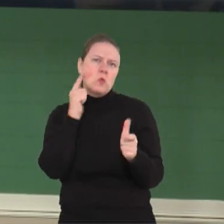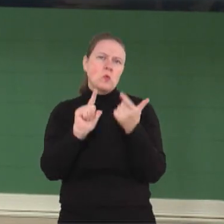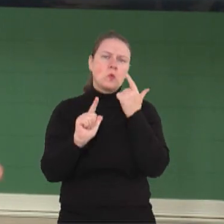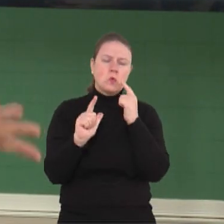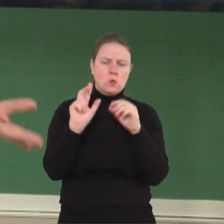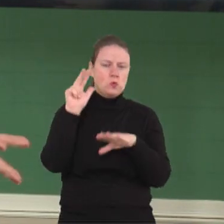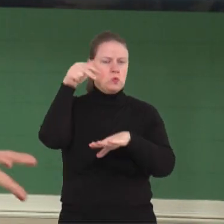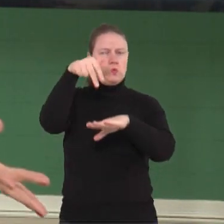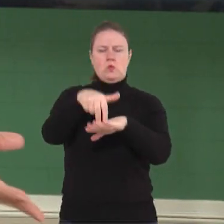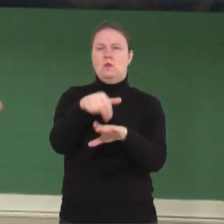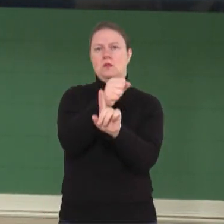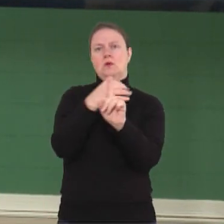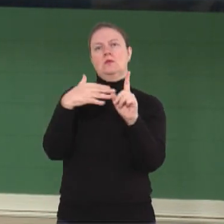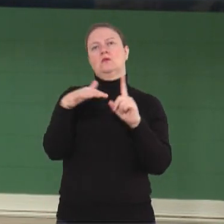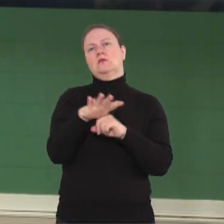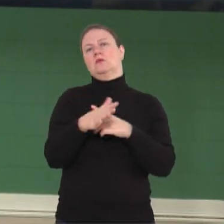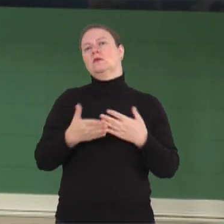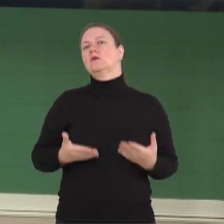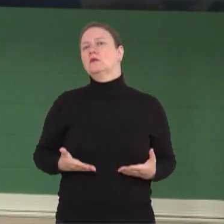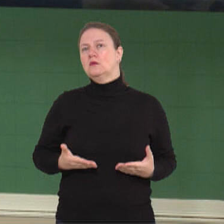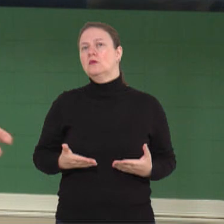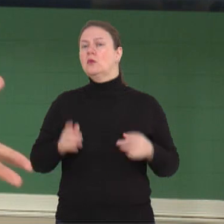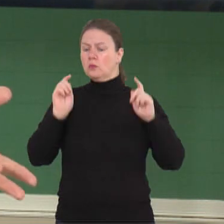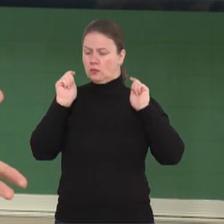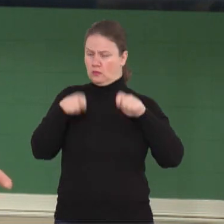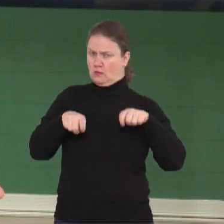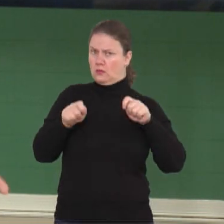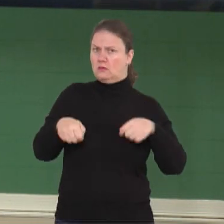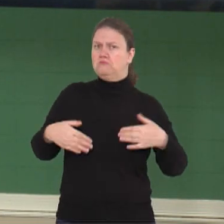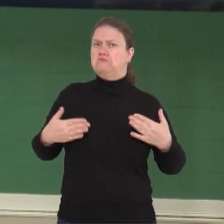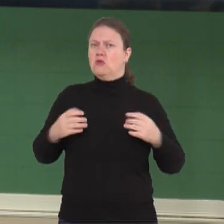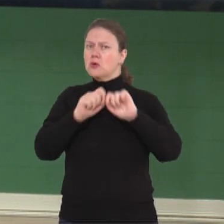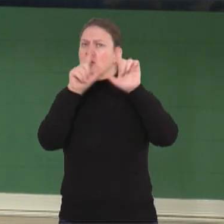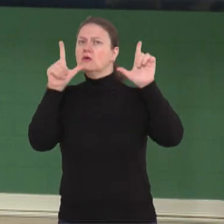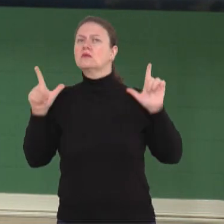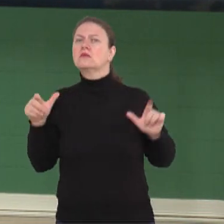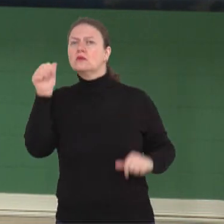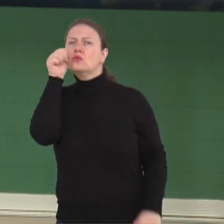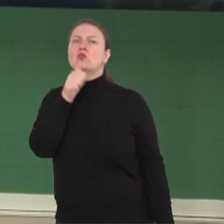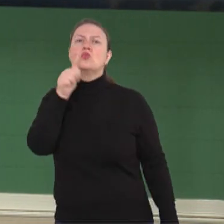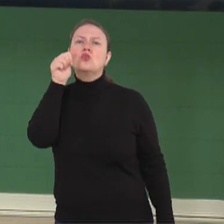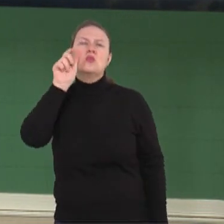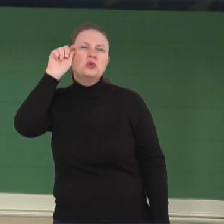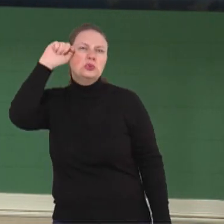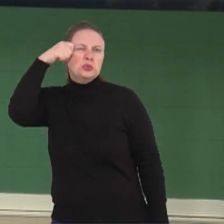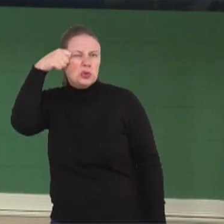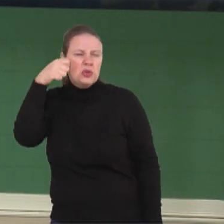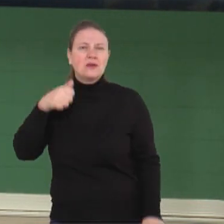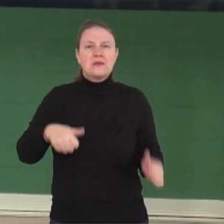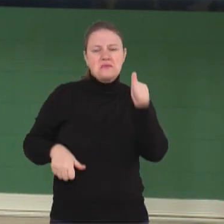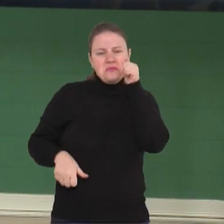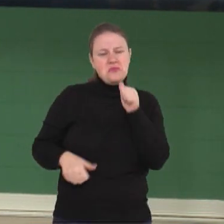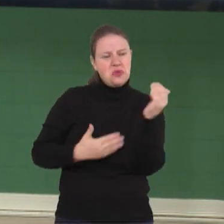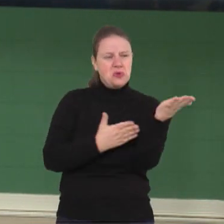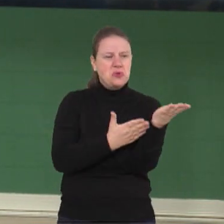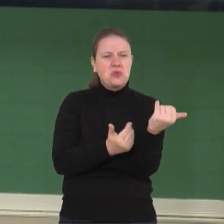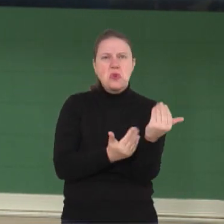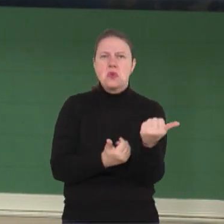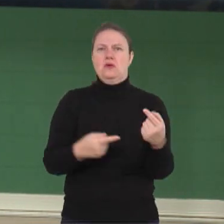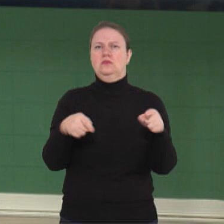são referências. Podem ser referências? Pode. Para as mulheres? Podem. Para as mulheres negras, para as meninas negras que estão